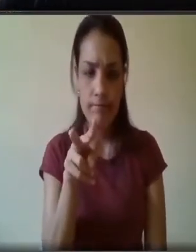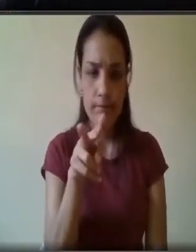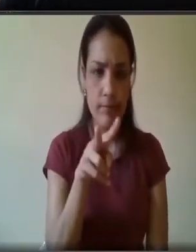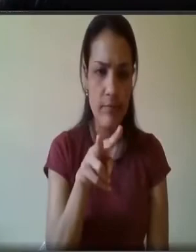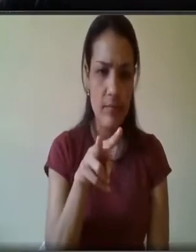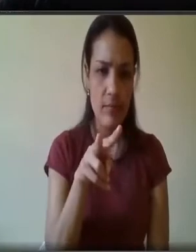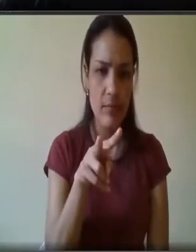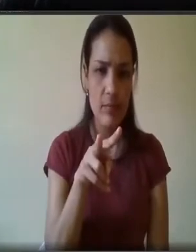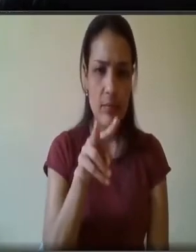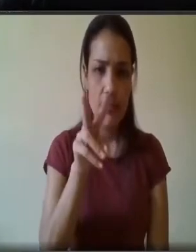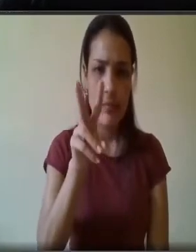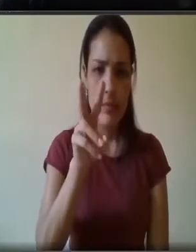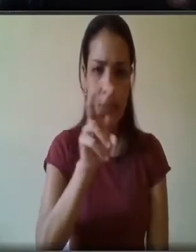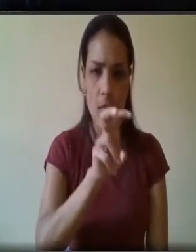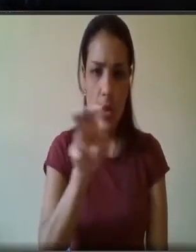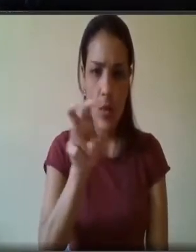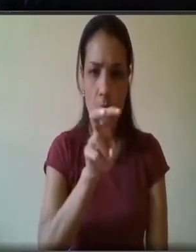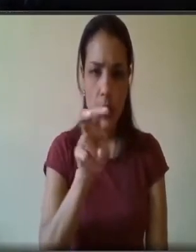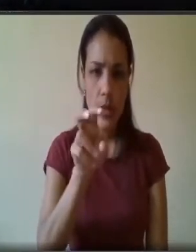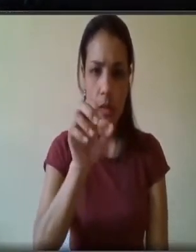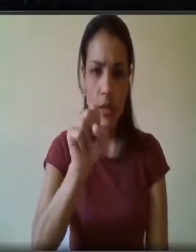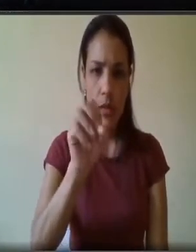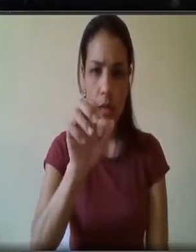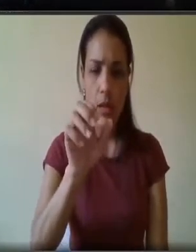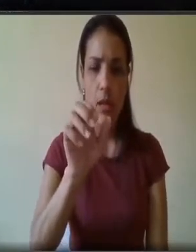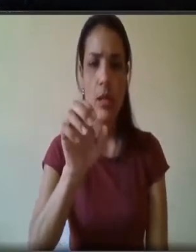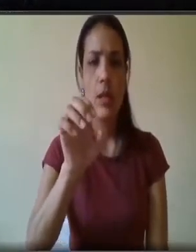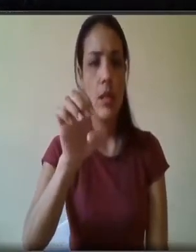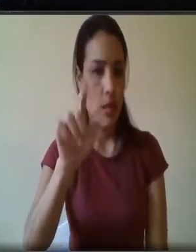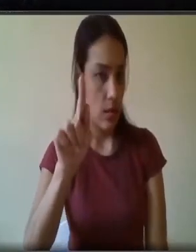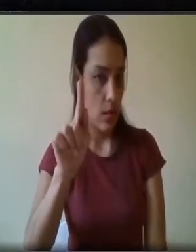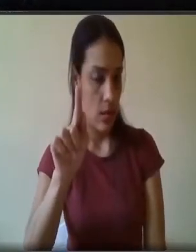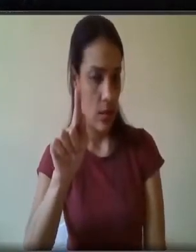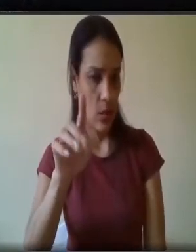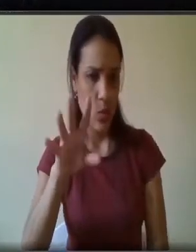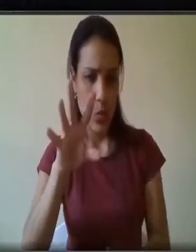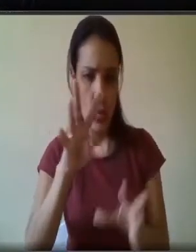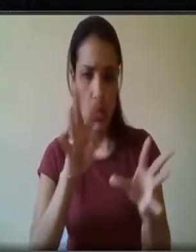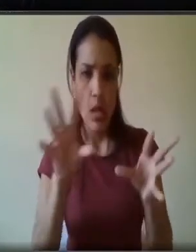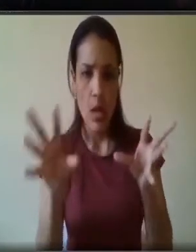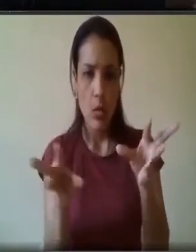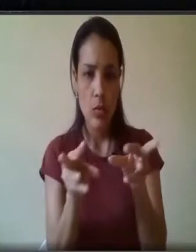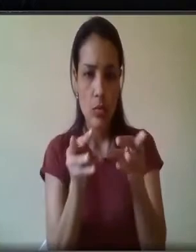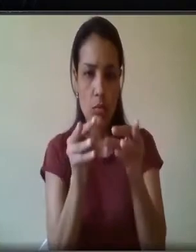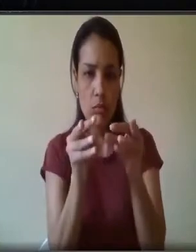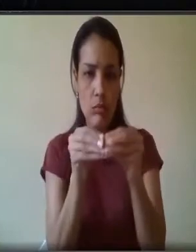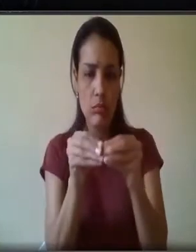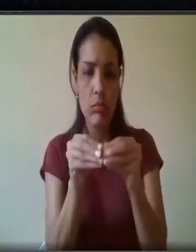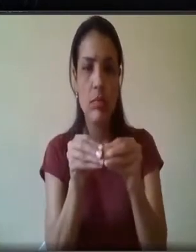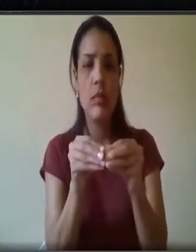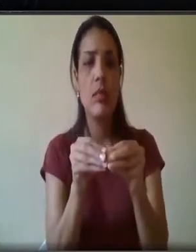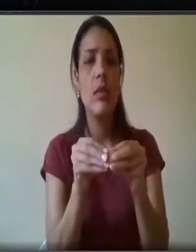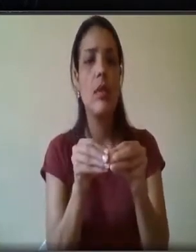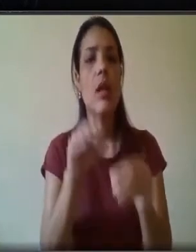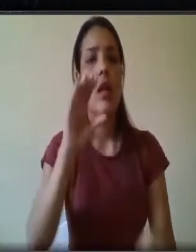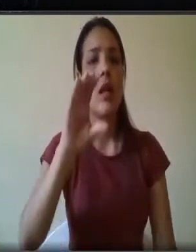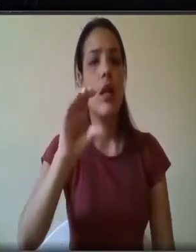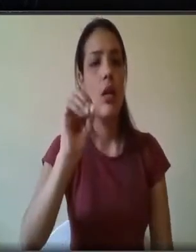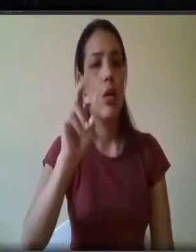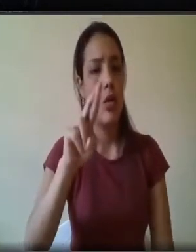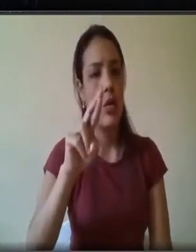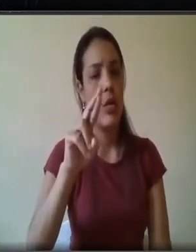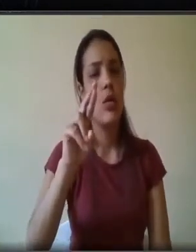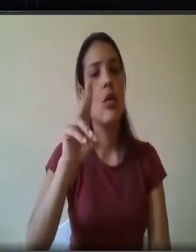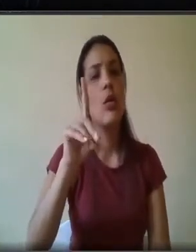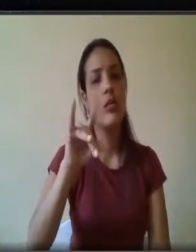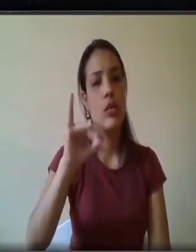55 segundos a formação de uma cordilheira tá? Com o movimento de placa